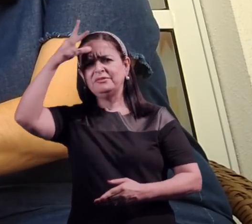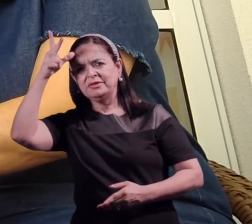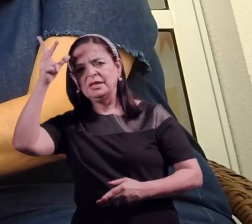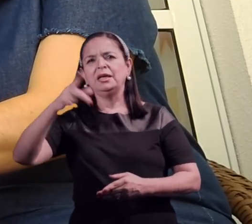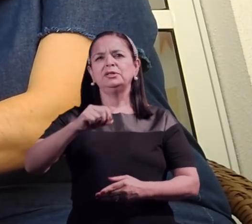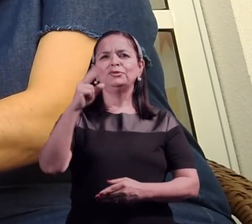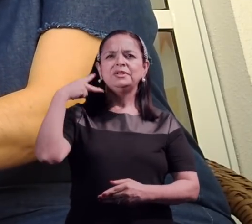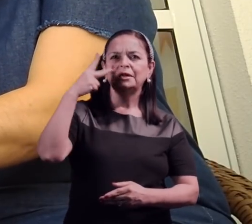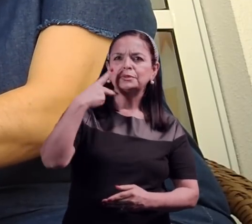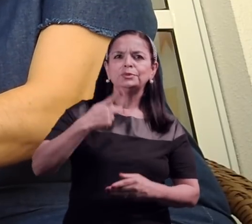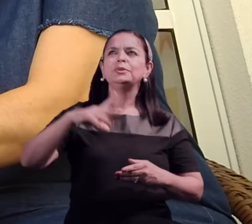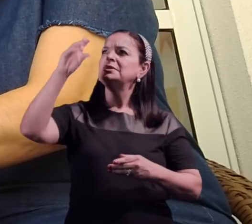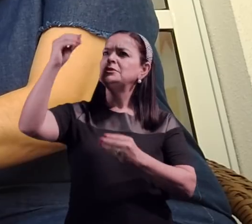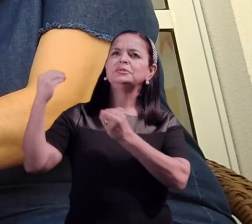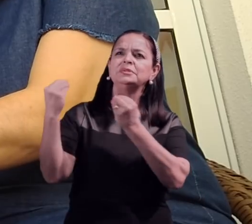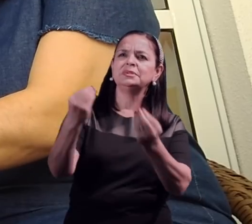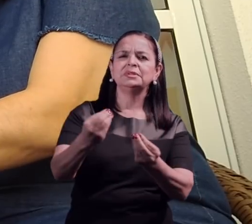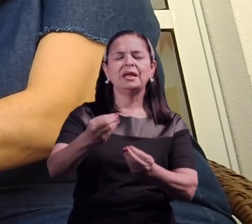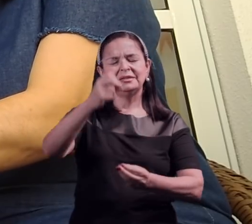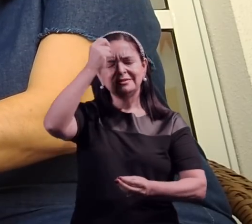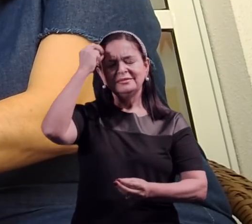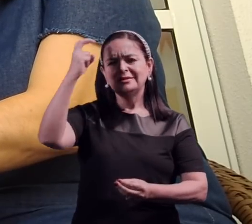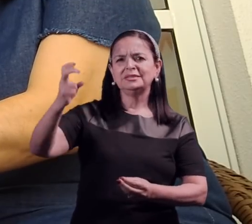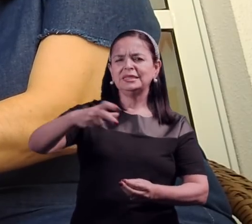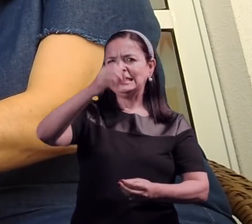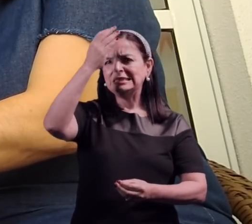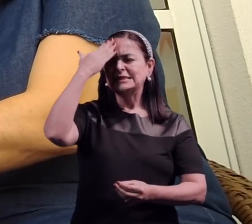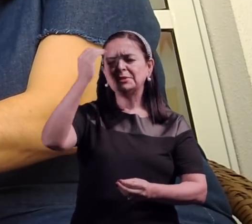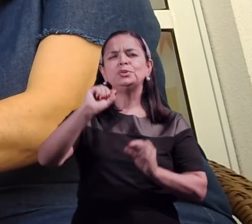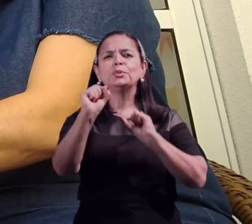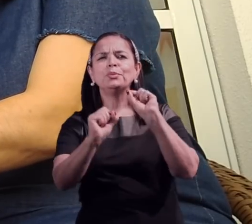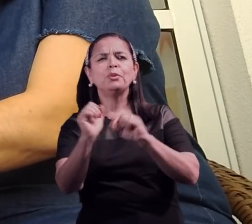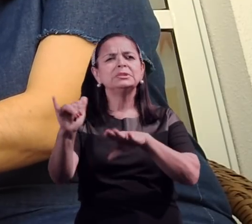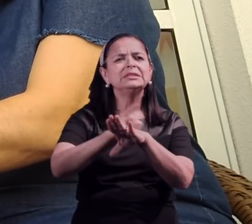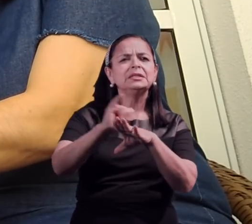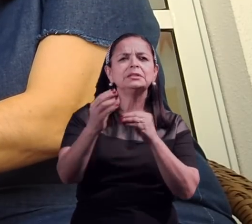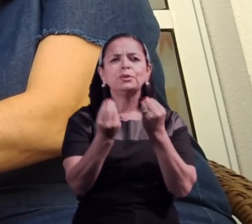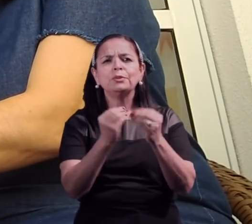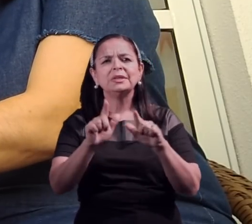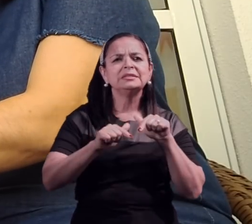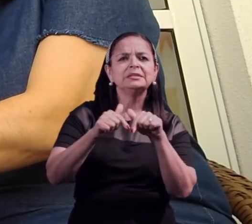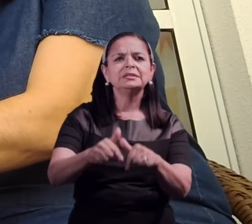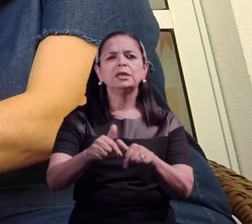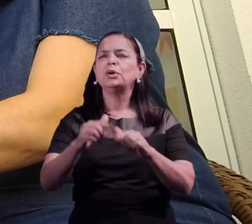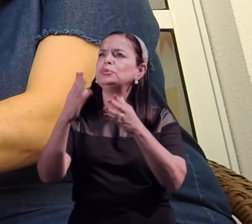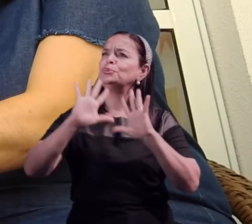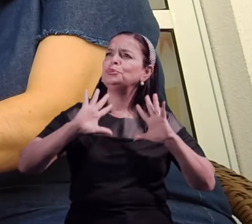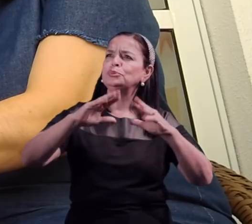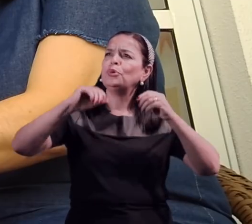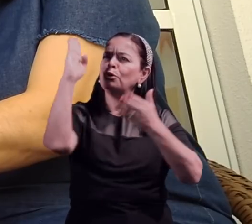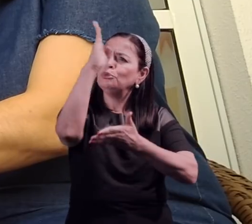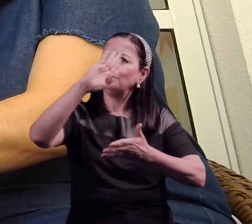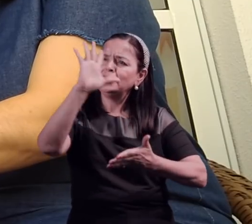esteja abençoando, dando inteligência e sabedoria na hora de agir, Senhor. Em nome de Jesus, colocamos toda a nossa